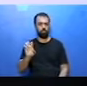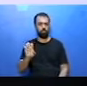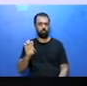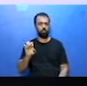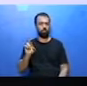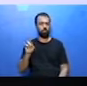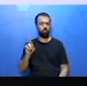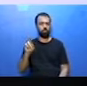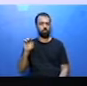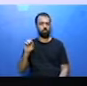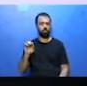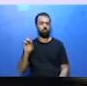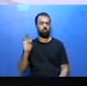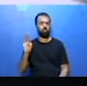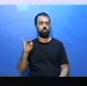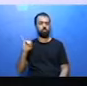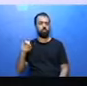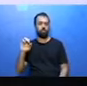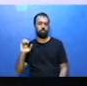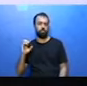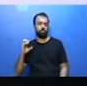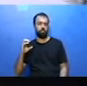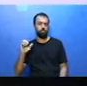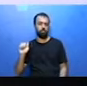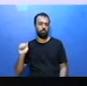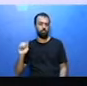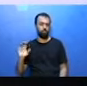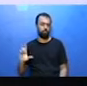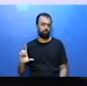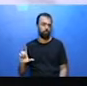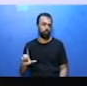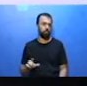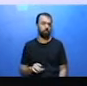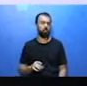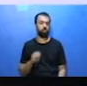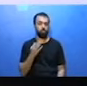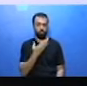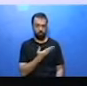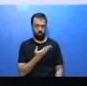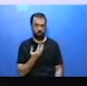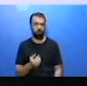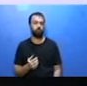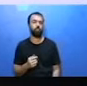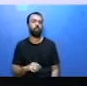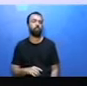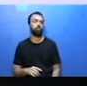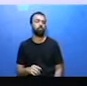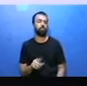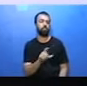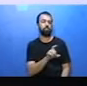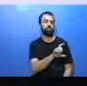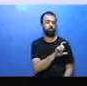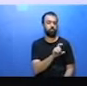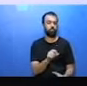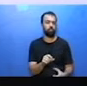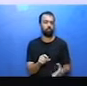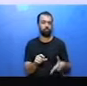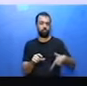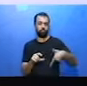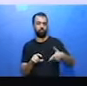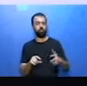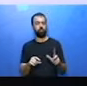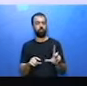colônias em pé olha só esse que legal ele é um gráfico que é apresentado na